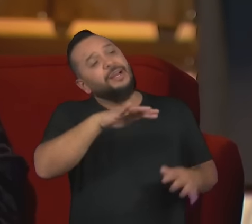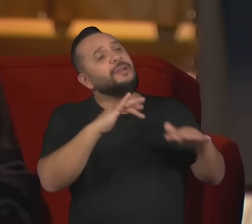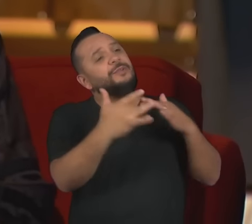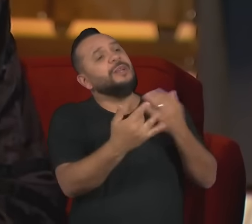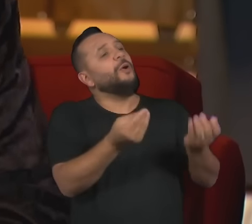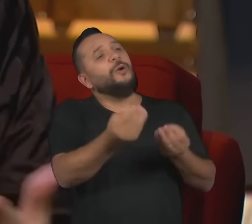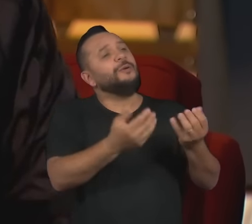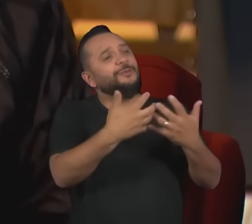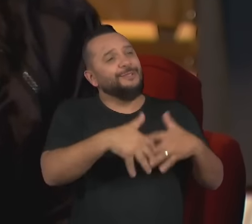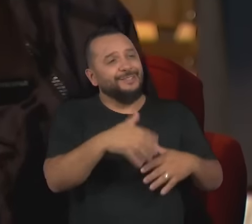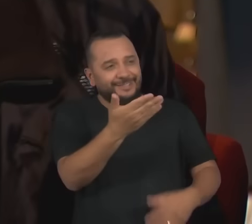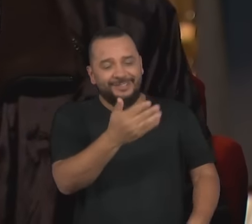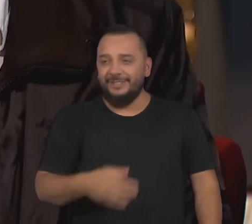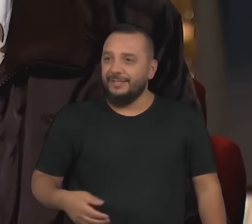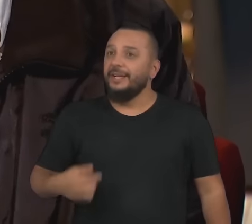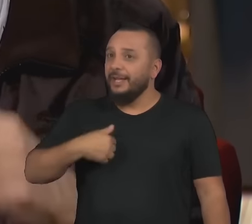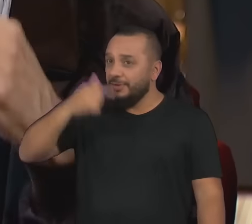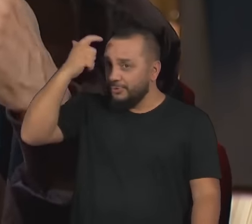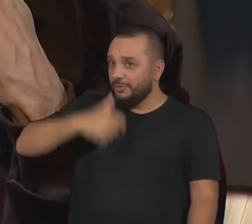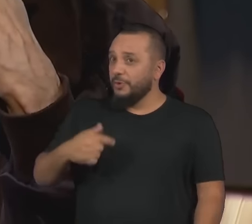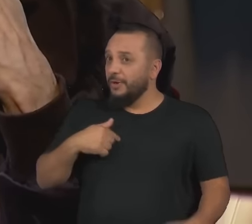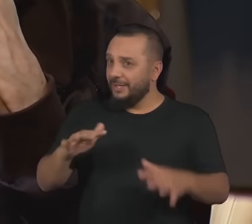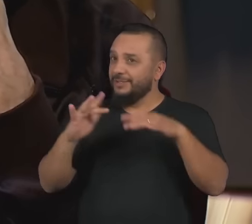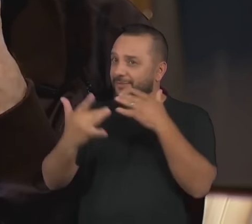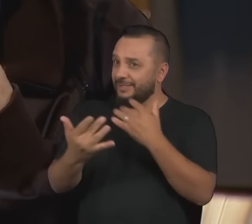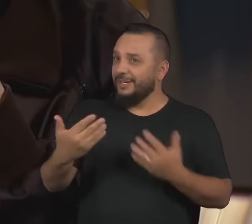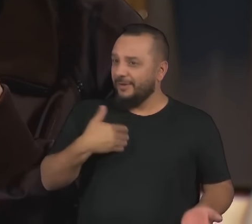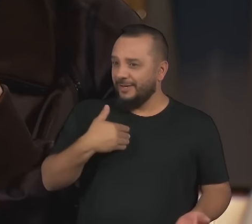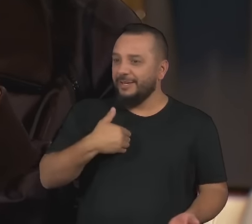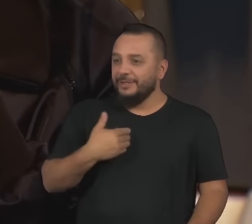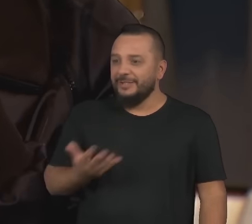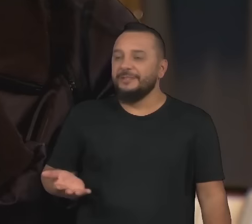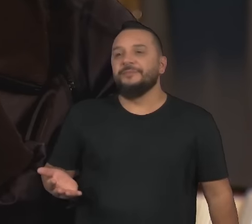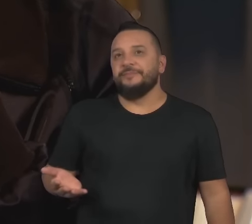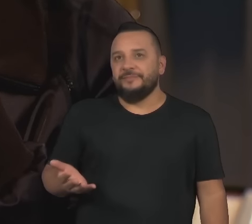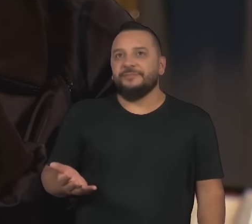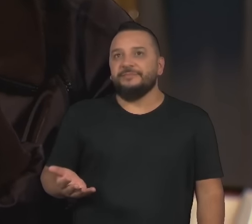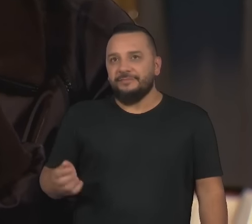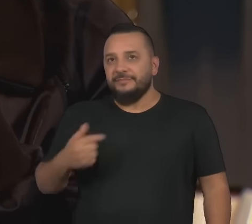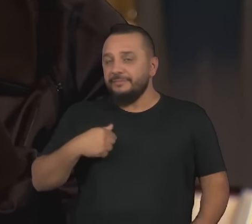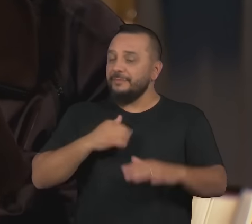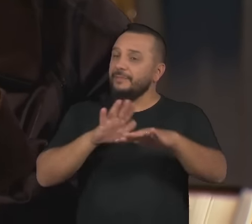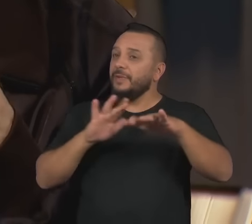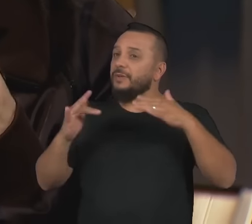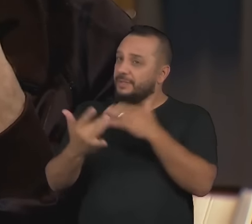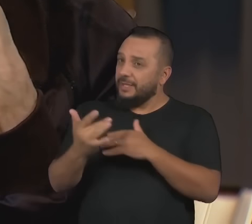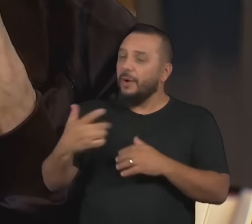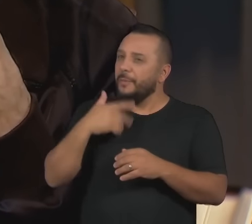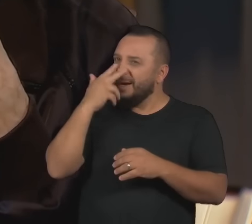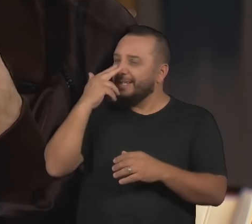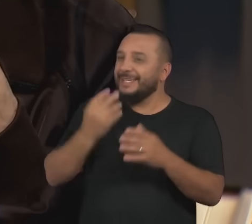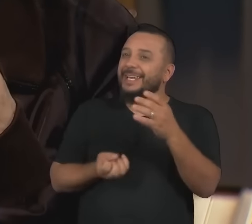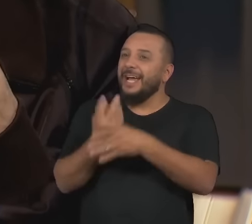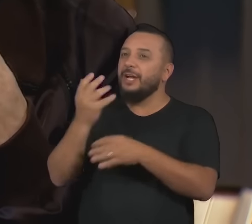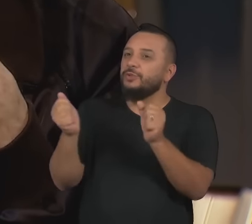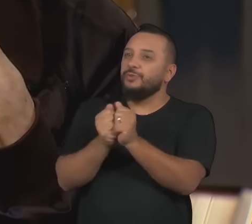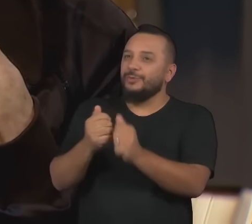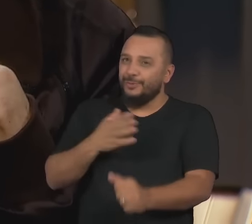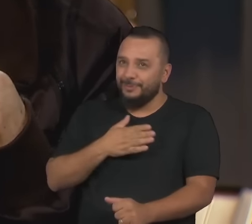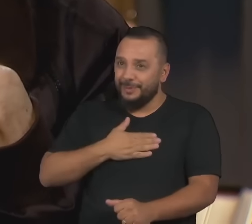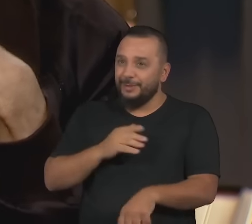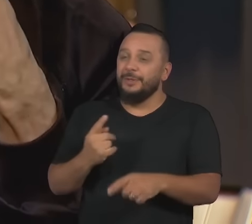vendo? Cara, eu sou de rede social, sabe? Eu tenho a impressão que a rede social nasceu comigo, porque foi na